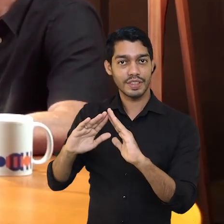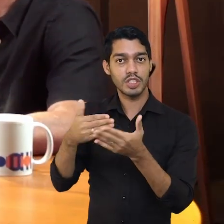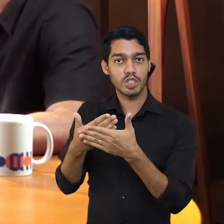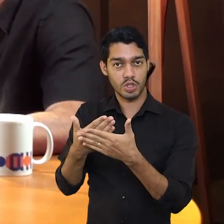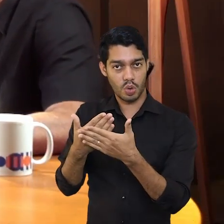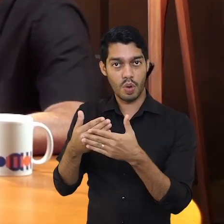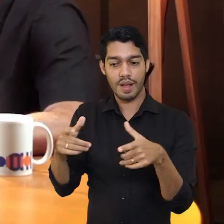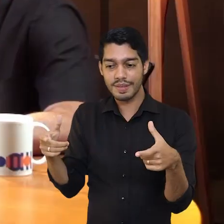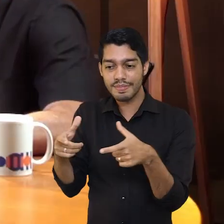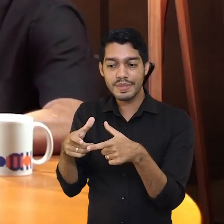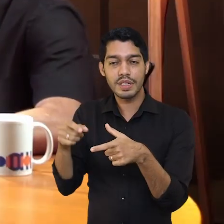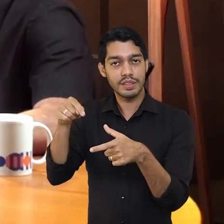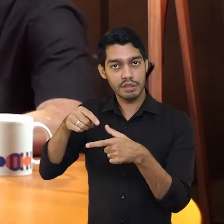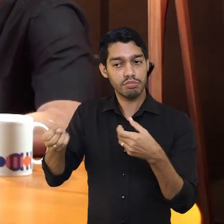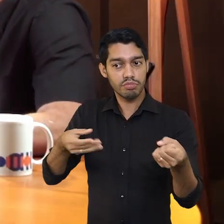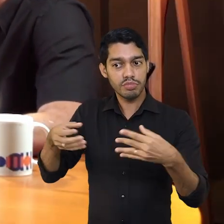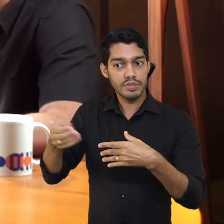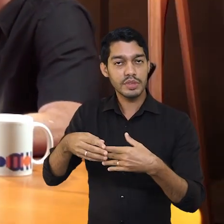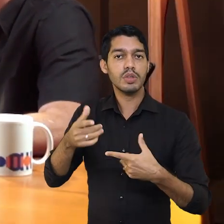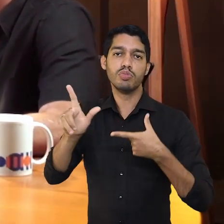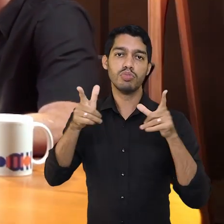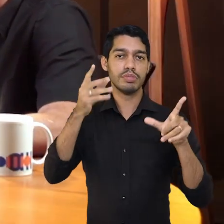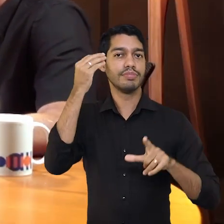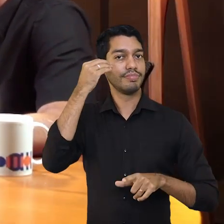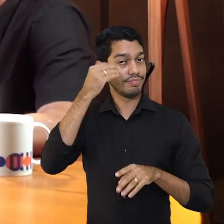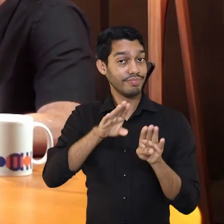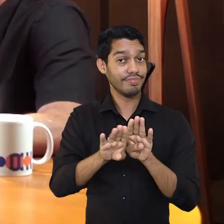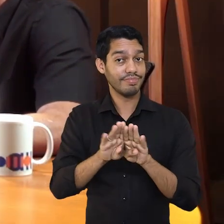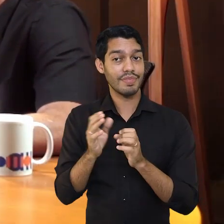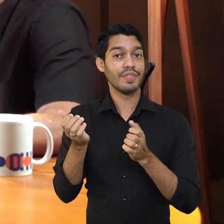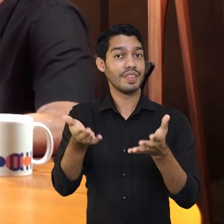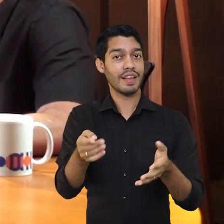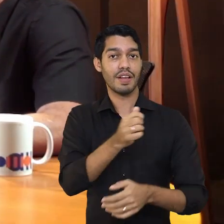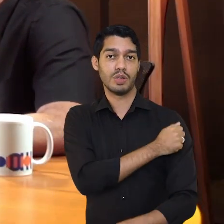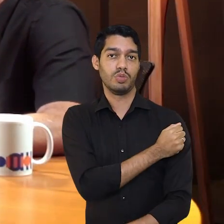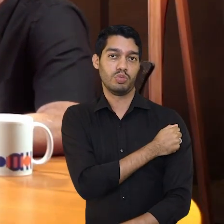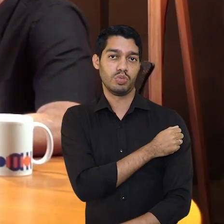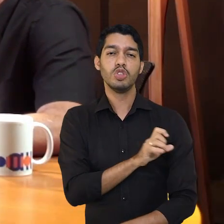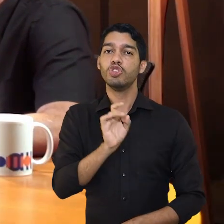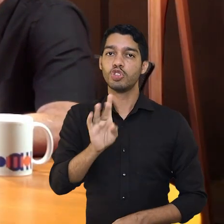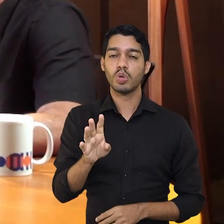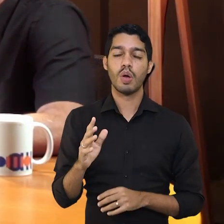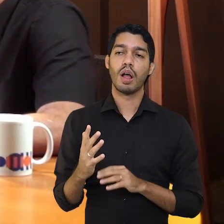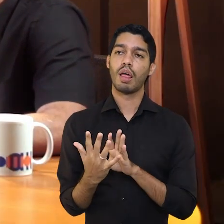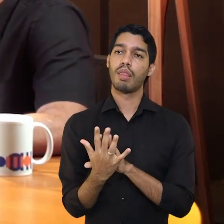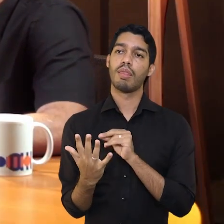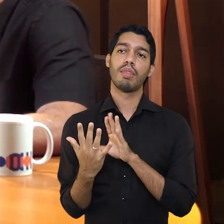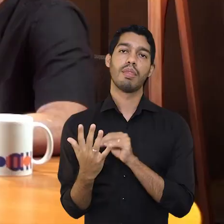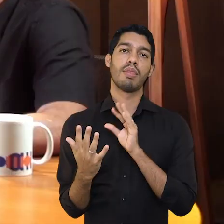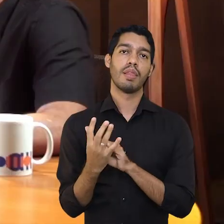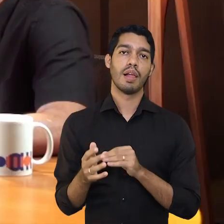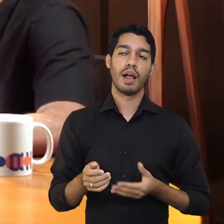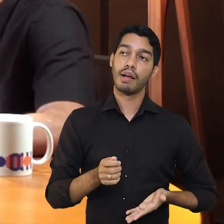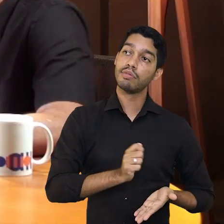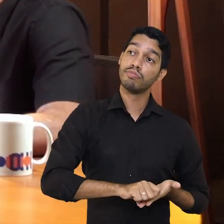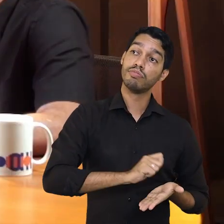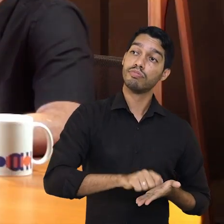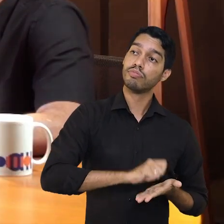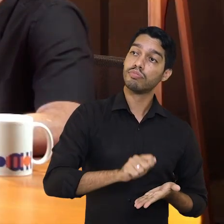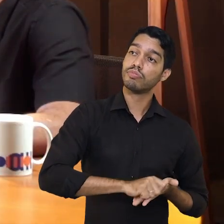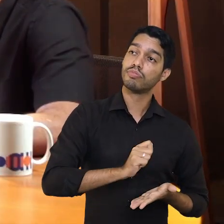pensar em outras experiências de aprendizagem que levam o aluno para esse lugar, que não é só dele replicar, ou dele copiar, ou